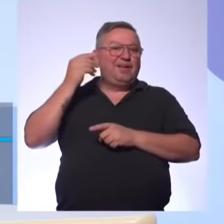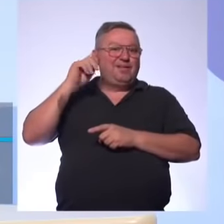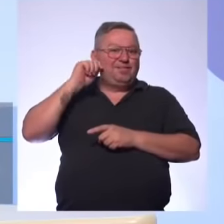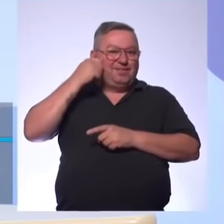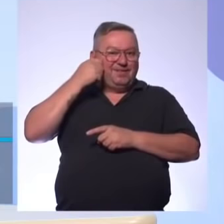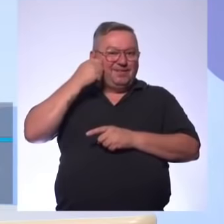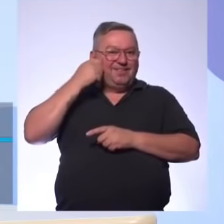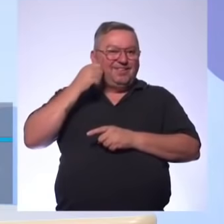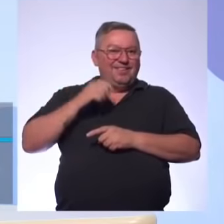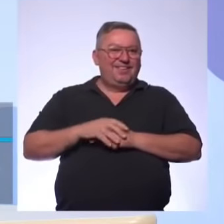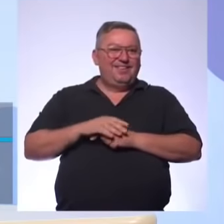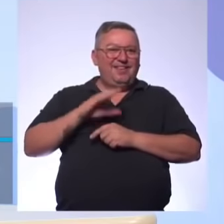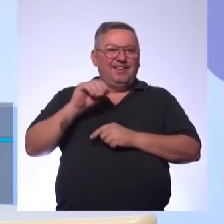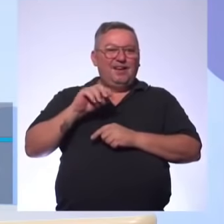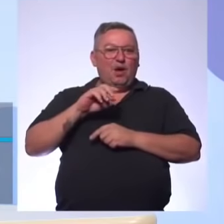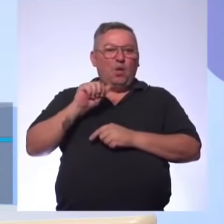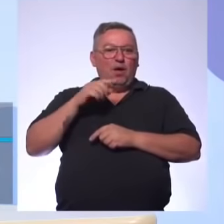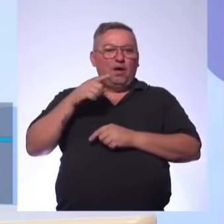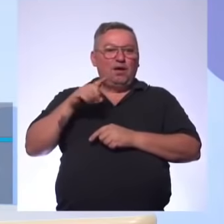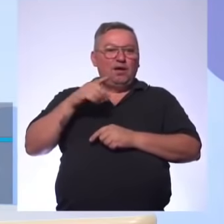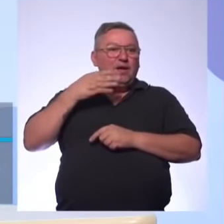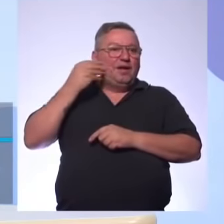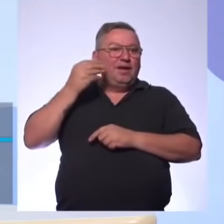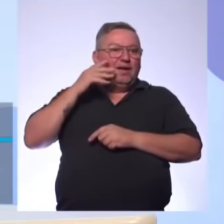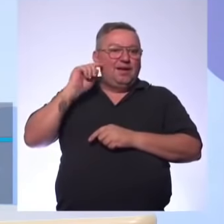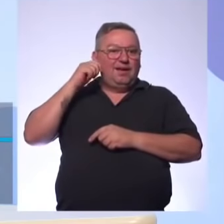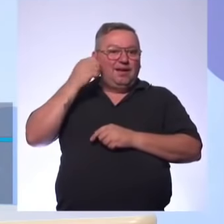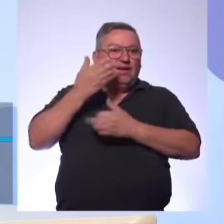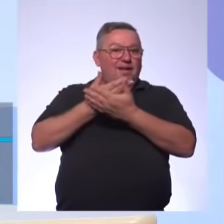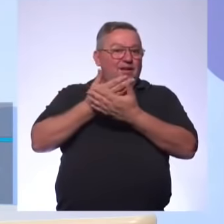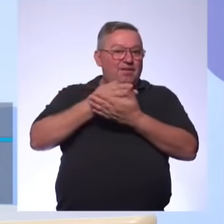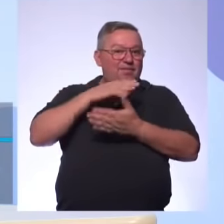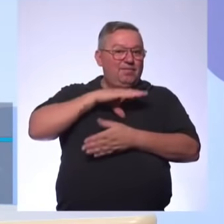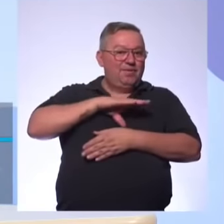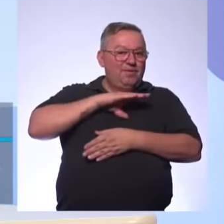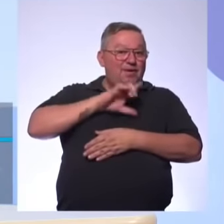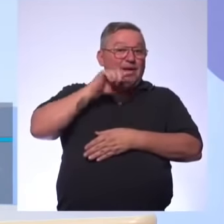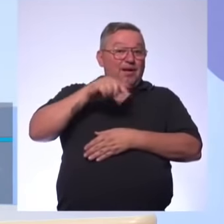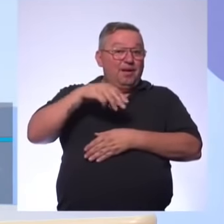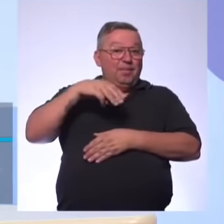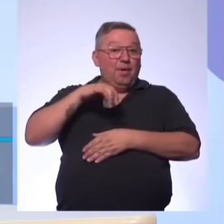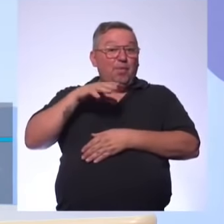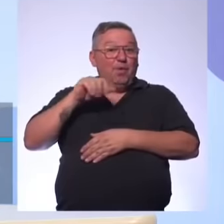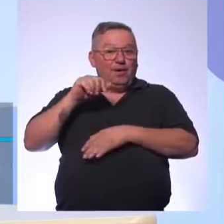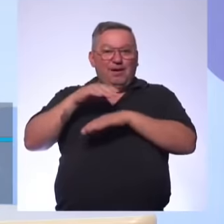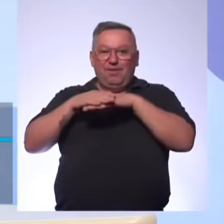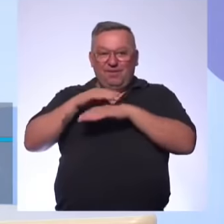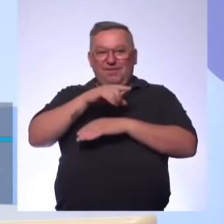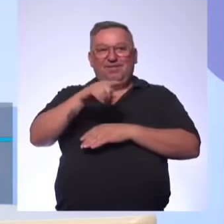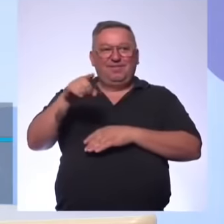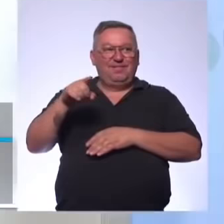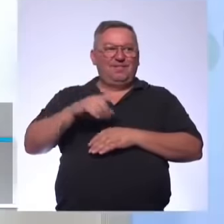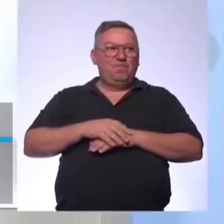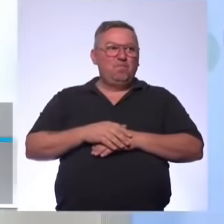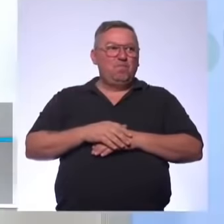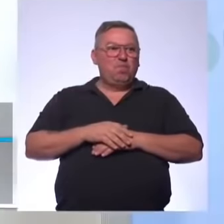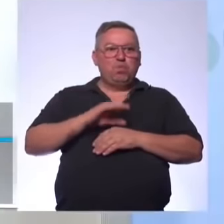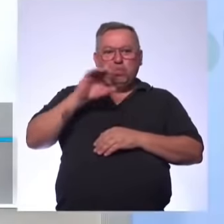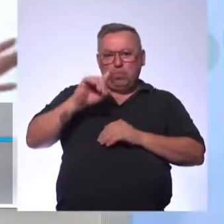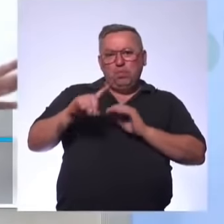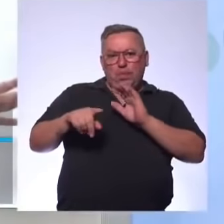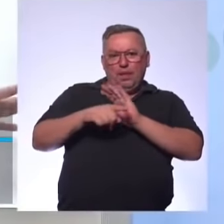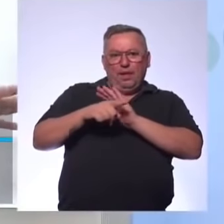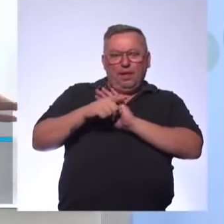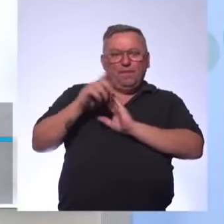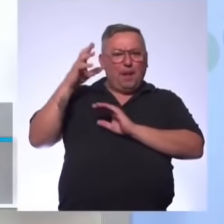teve alguém comentou aqui ó o Cauã respondeu o gato o gato é na aula de português depois a Monique conversa com vocês aí é nós vamos direitos